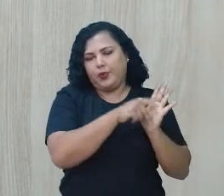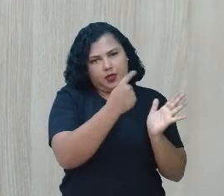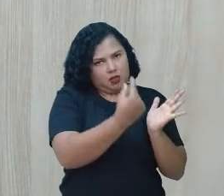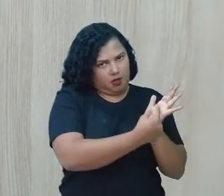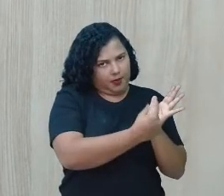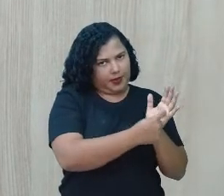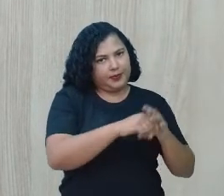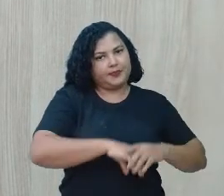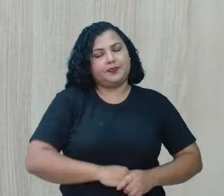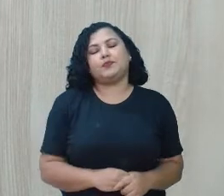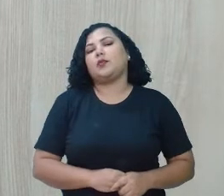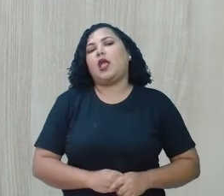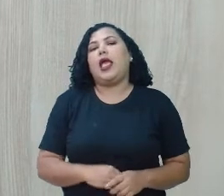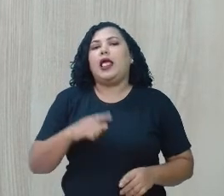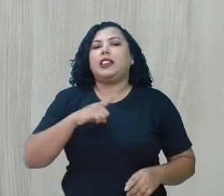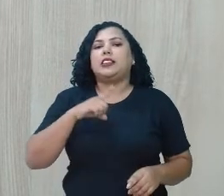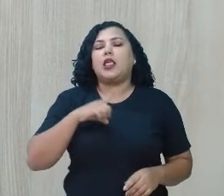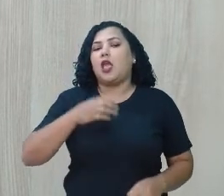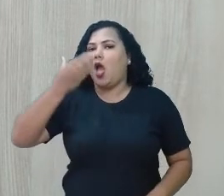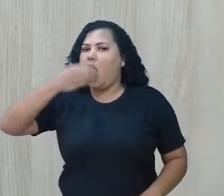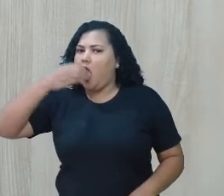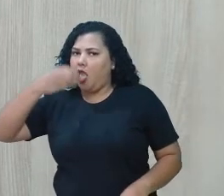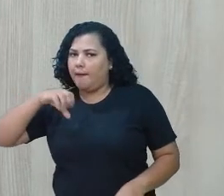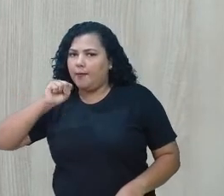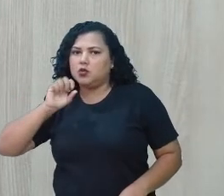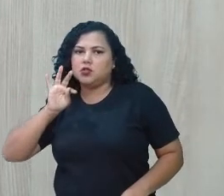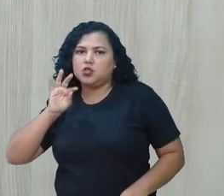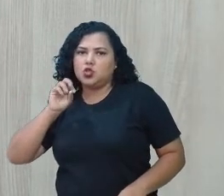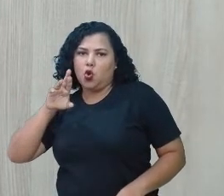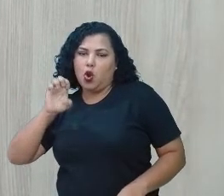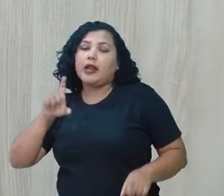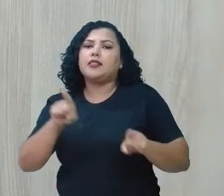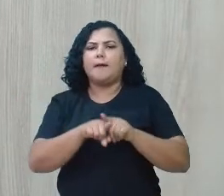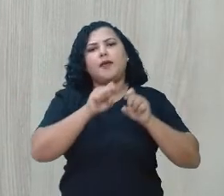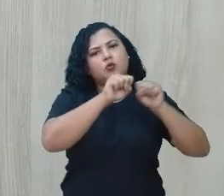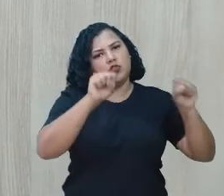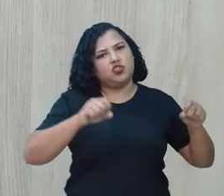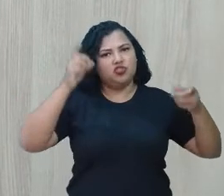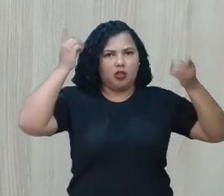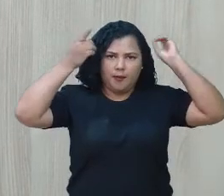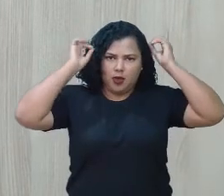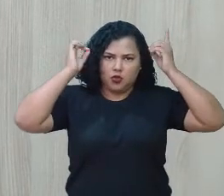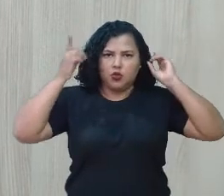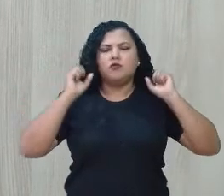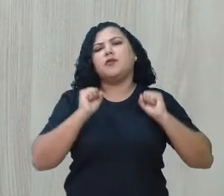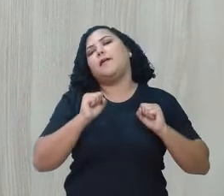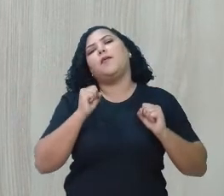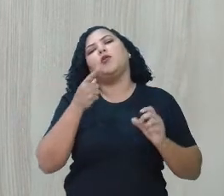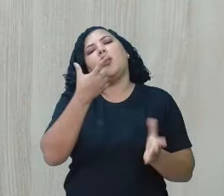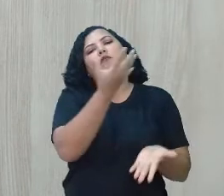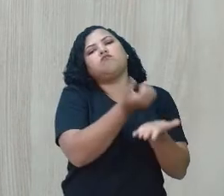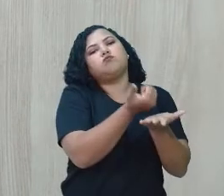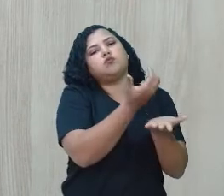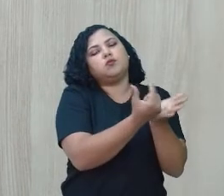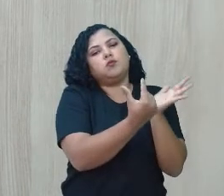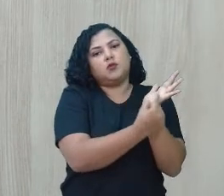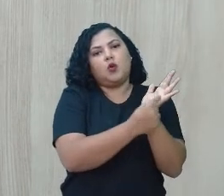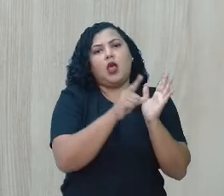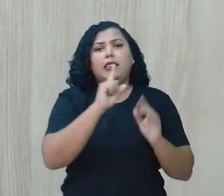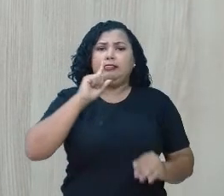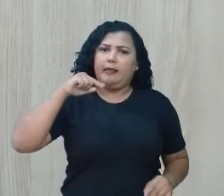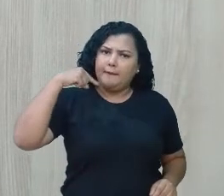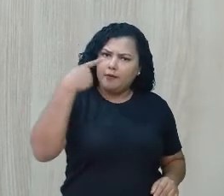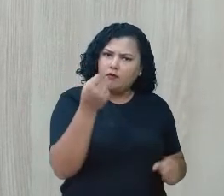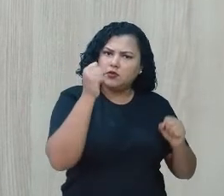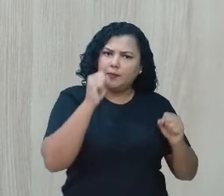né? Tem aí a Apple Store e o do sistema Android também, tá certo? Então vai lá, instala no teu celular, depois que você